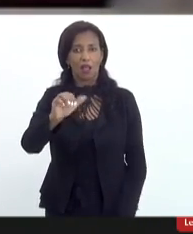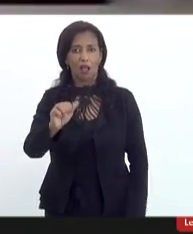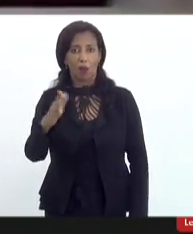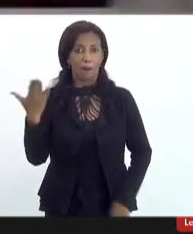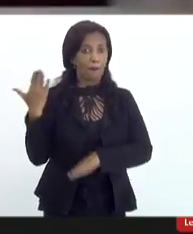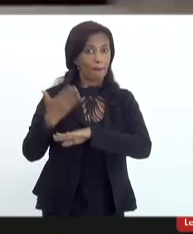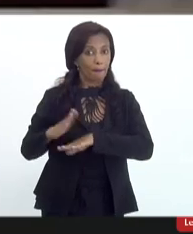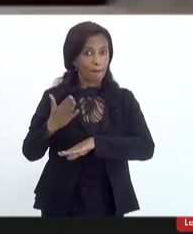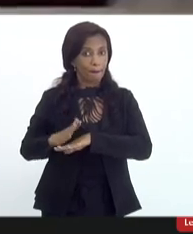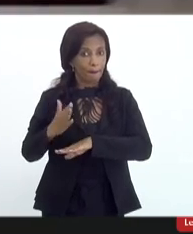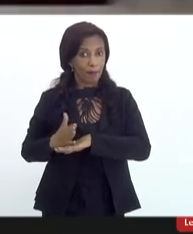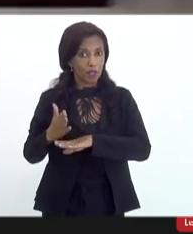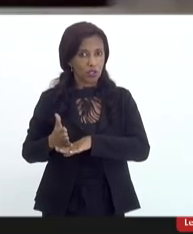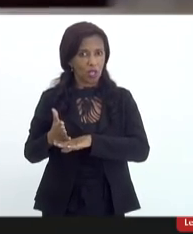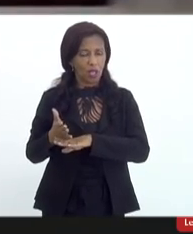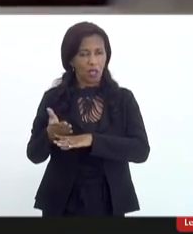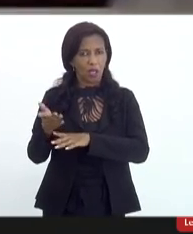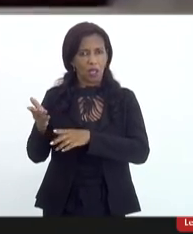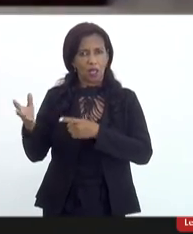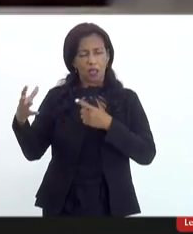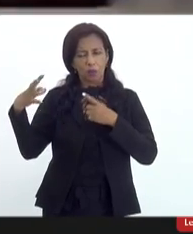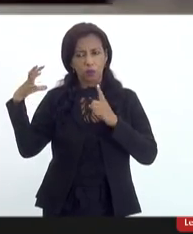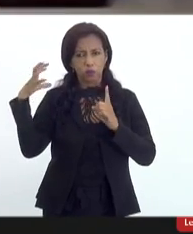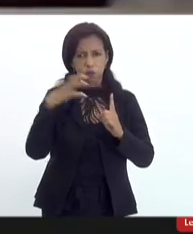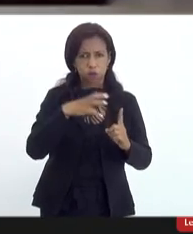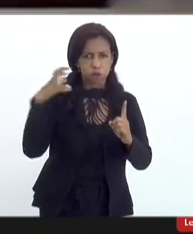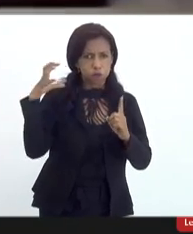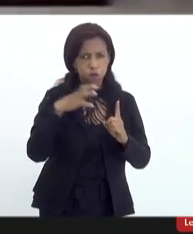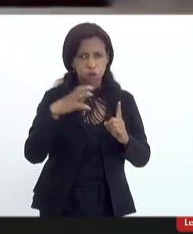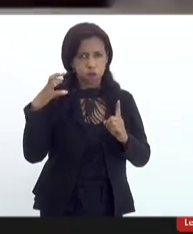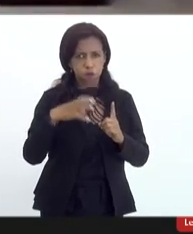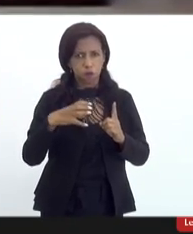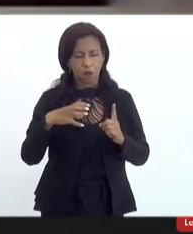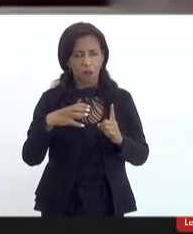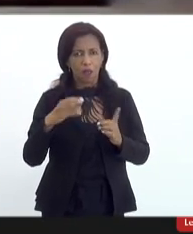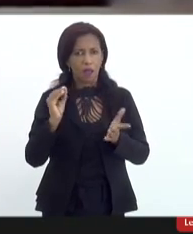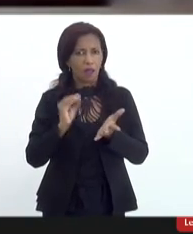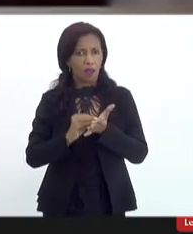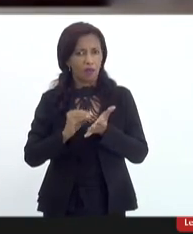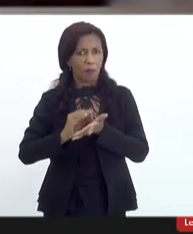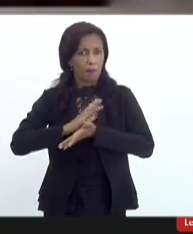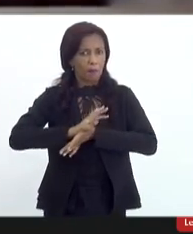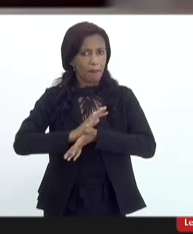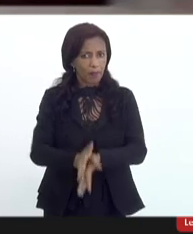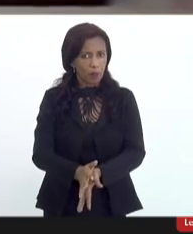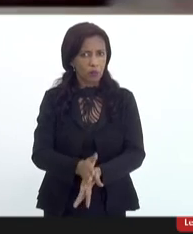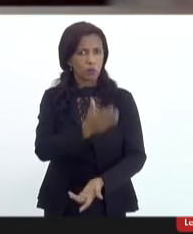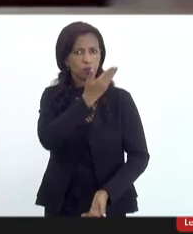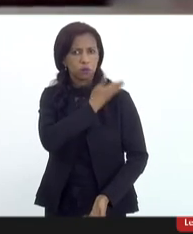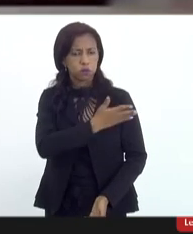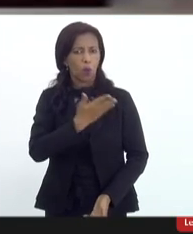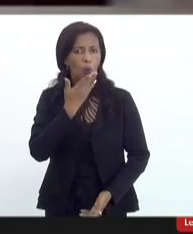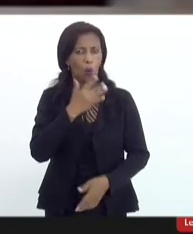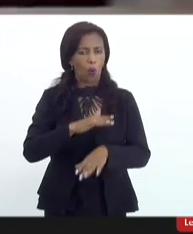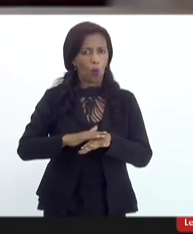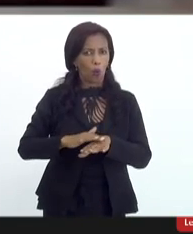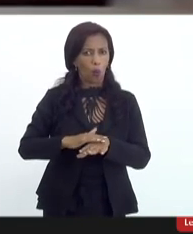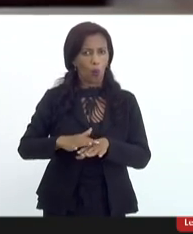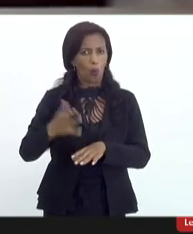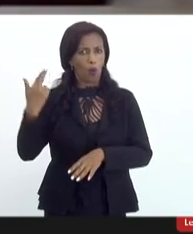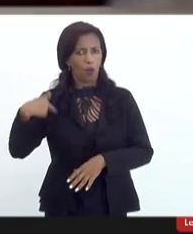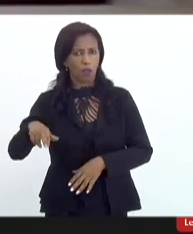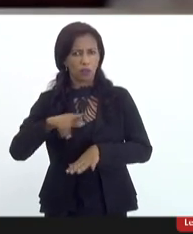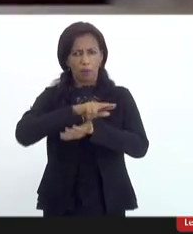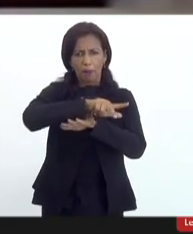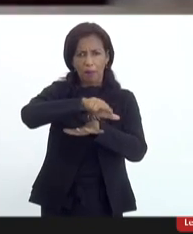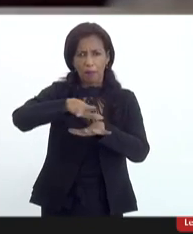praticar, induzir ou incitar a discriminação, o preconceito de raça, cor, etnia, religião